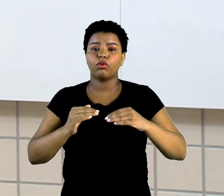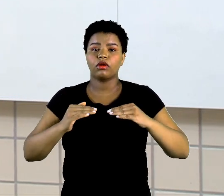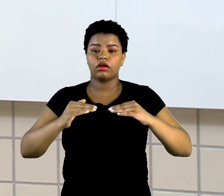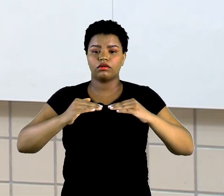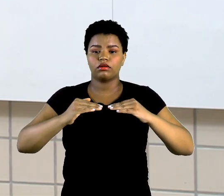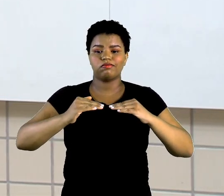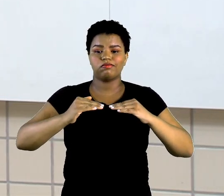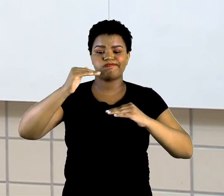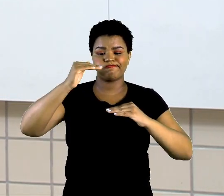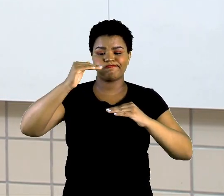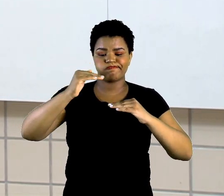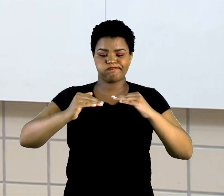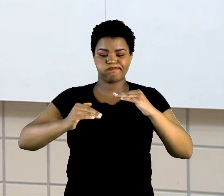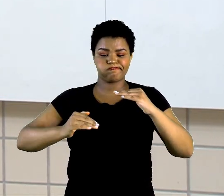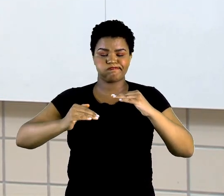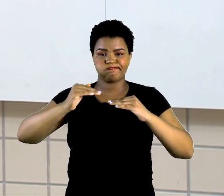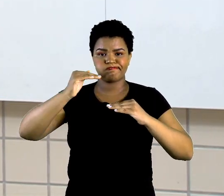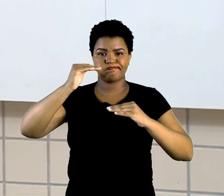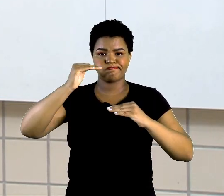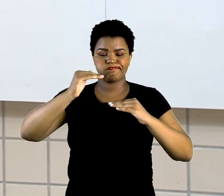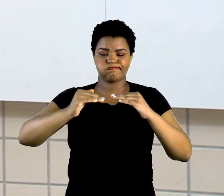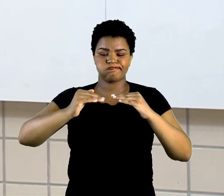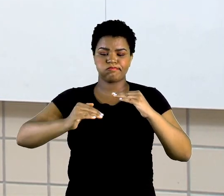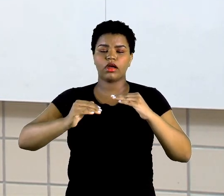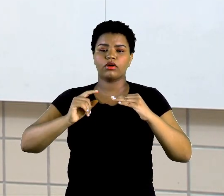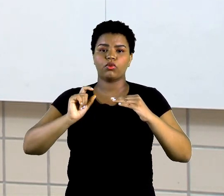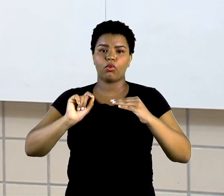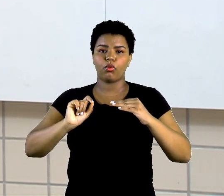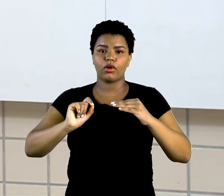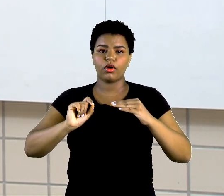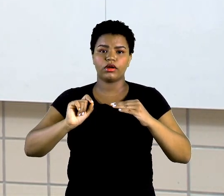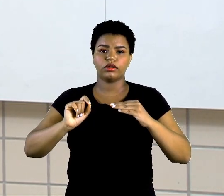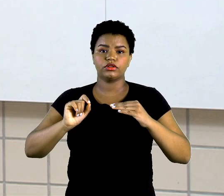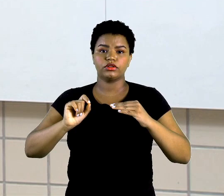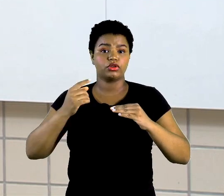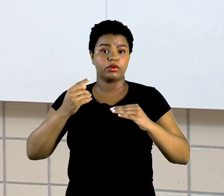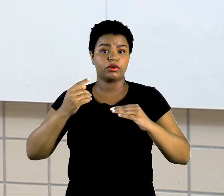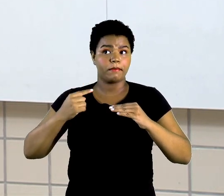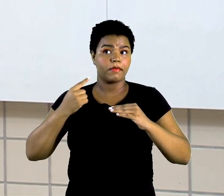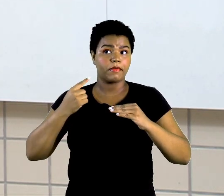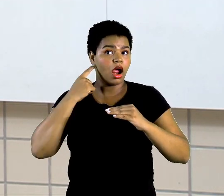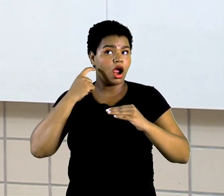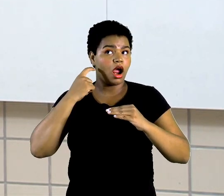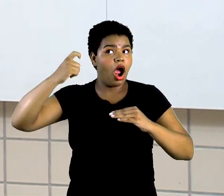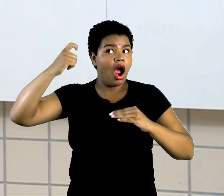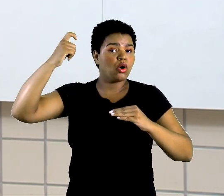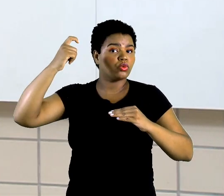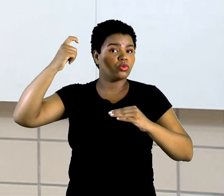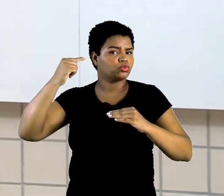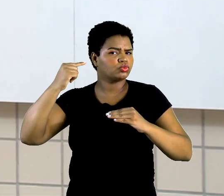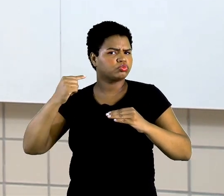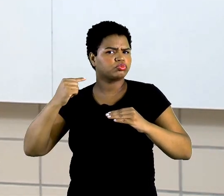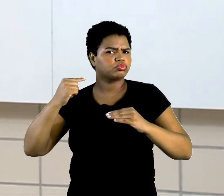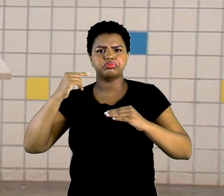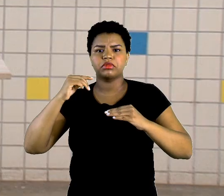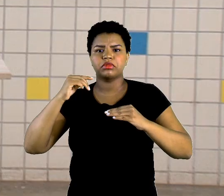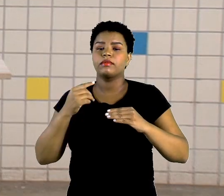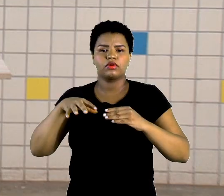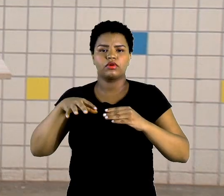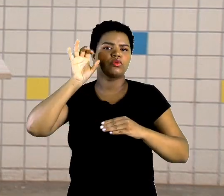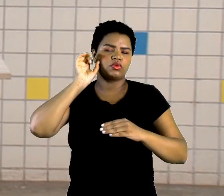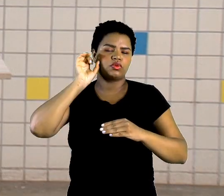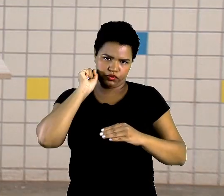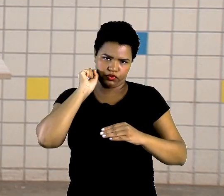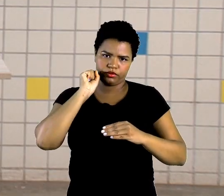de volume para nós escutarmos, tá ok? Os sons